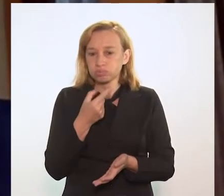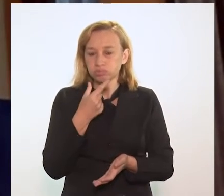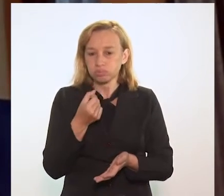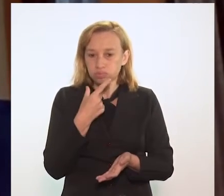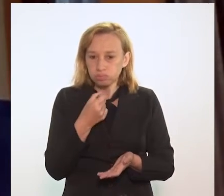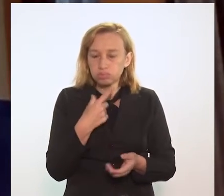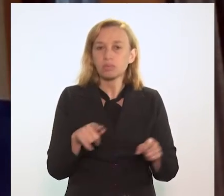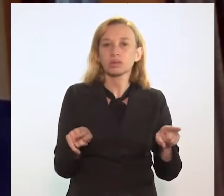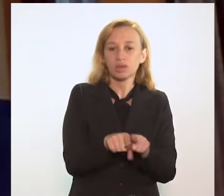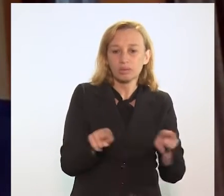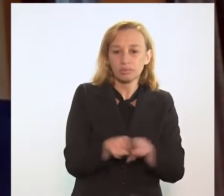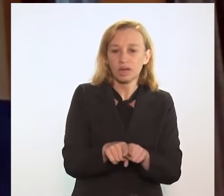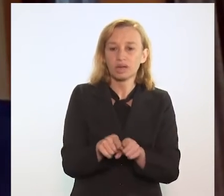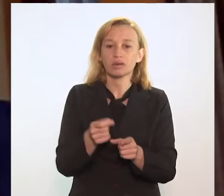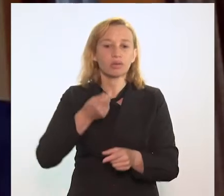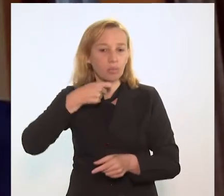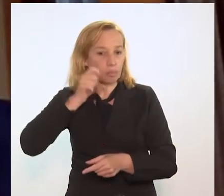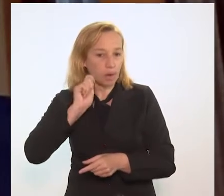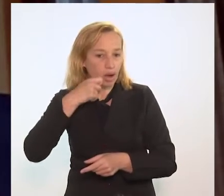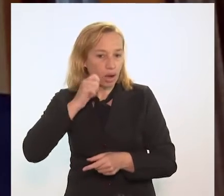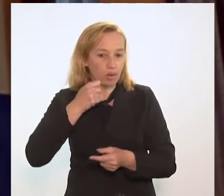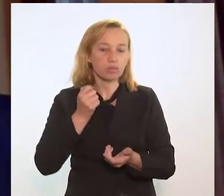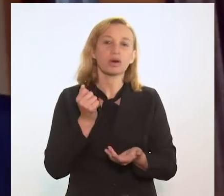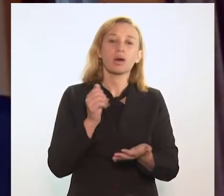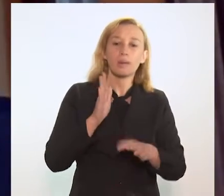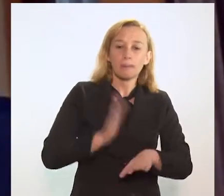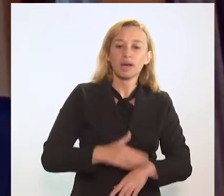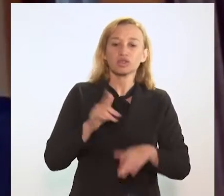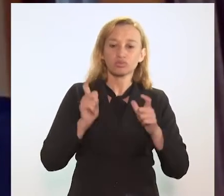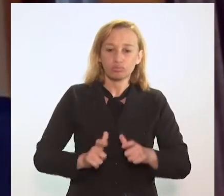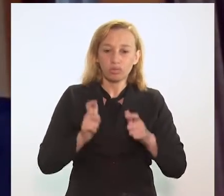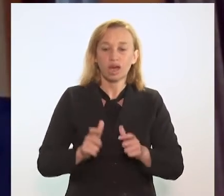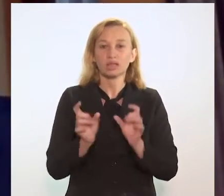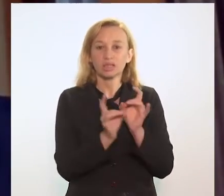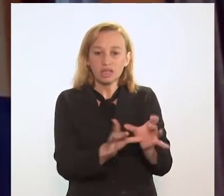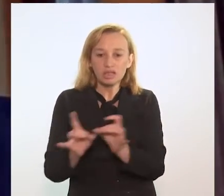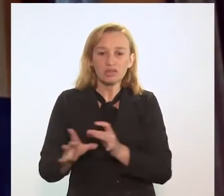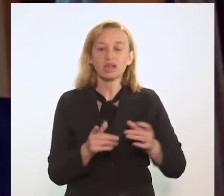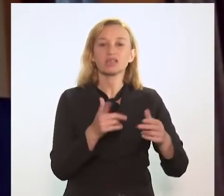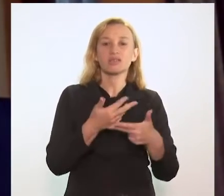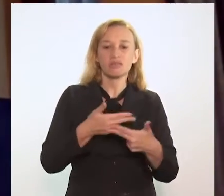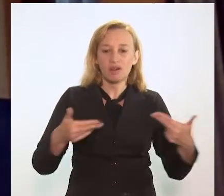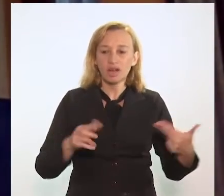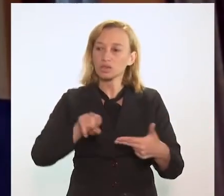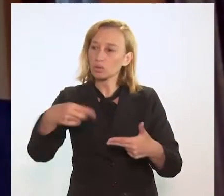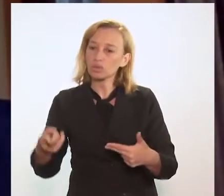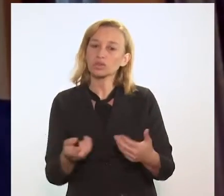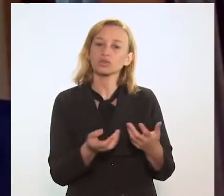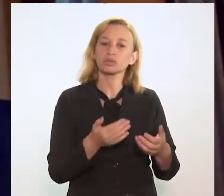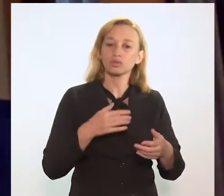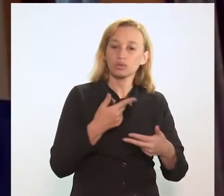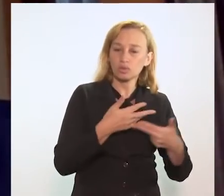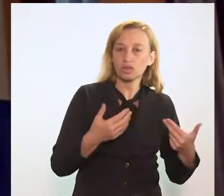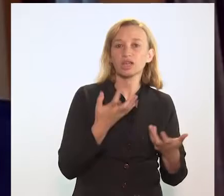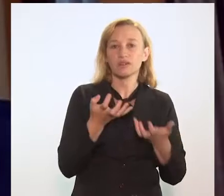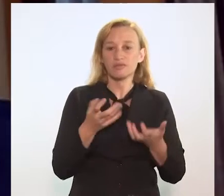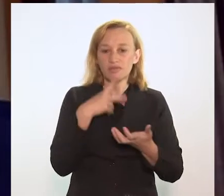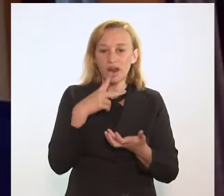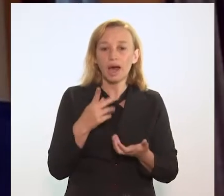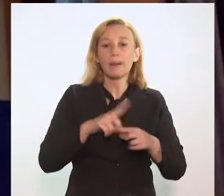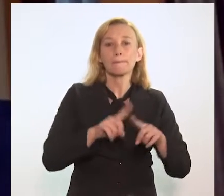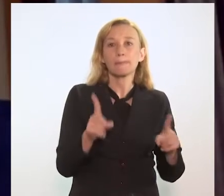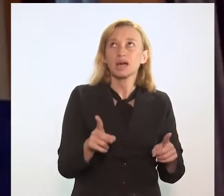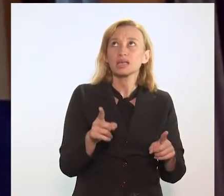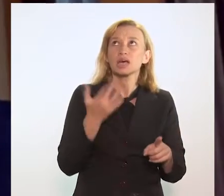no jogo, né, entrando e sendo mais um canal de venda para ele. Né, tem uma série de vantagens, uma série de outras coisas que eu queria falar um pouco